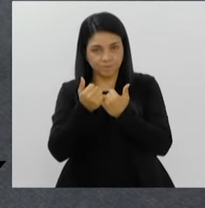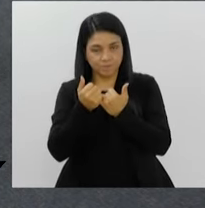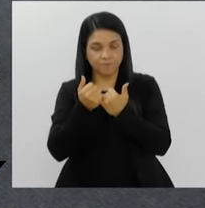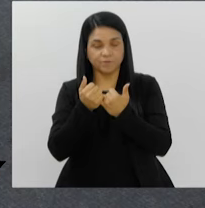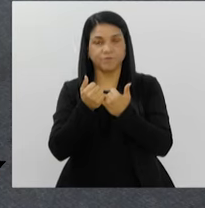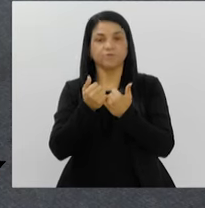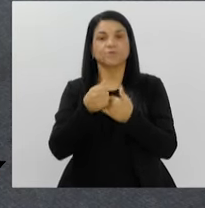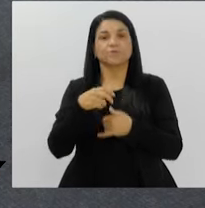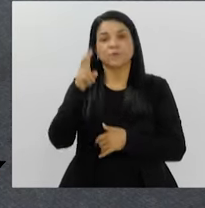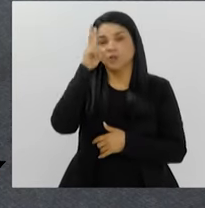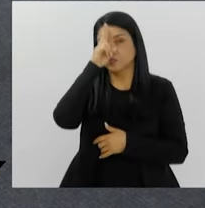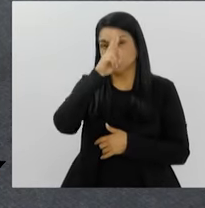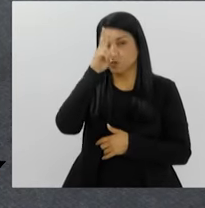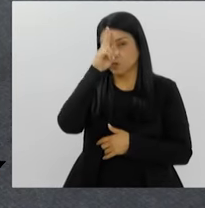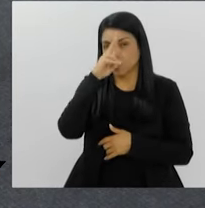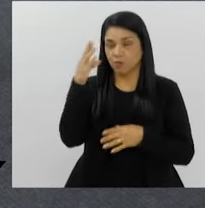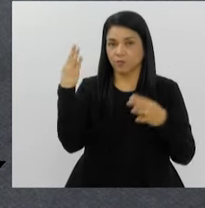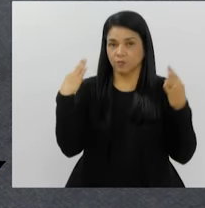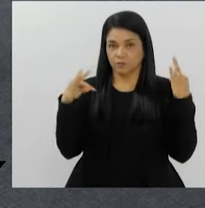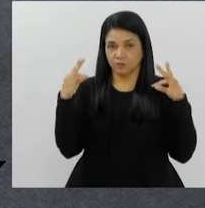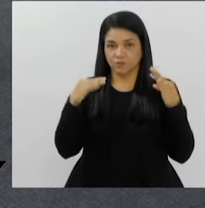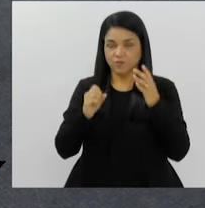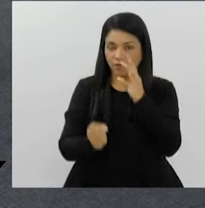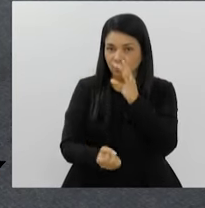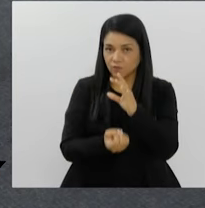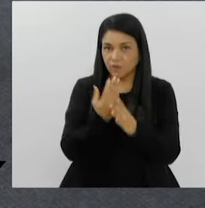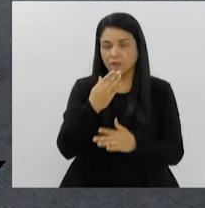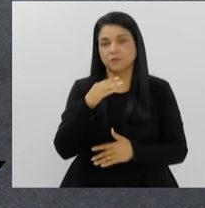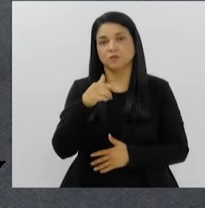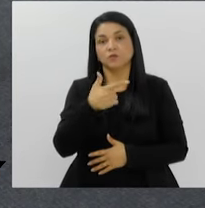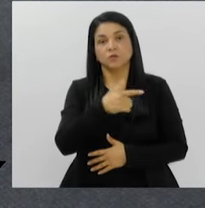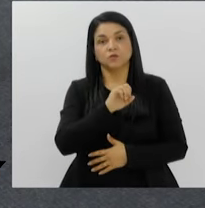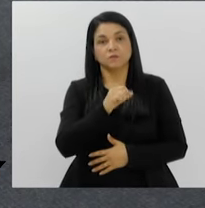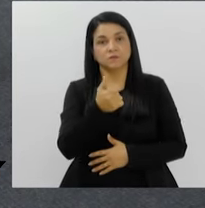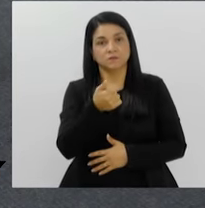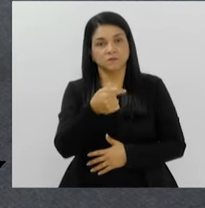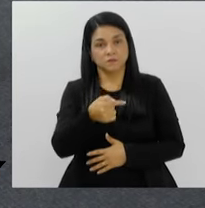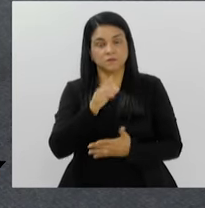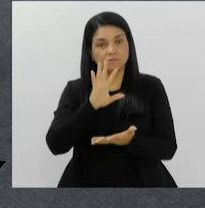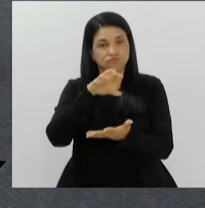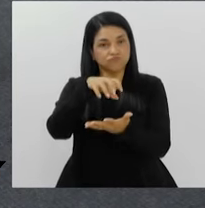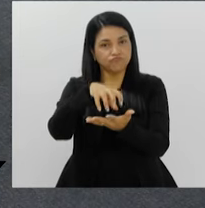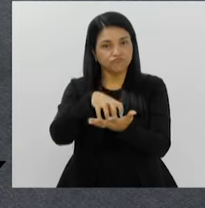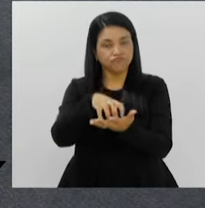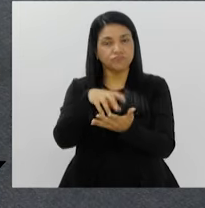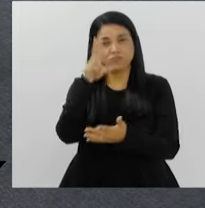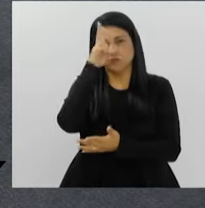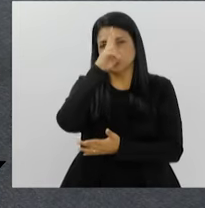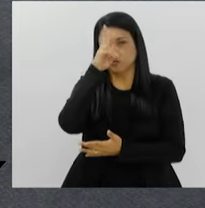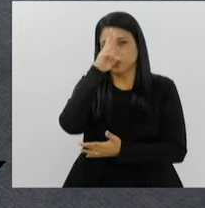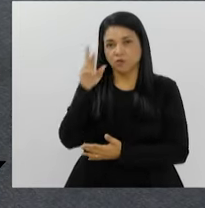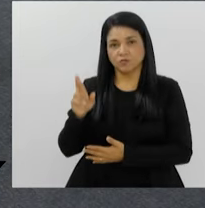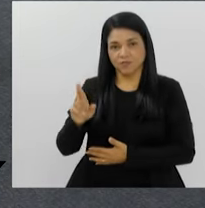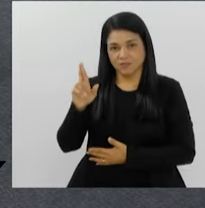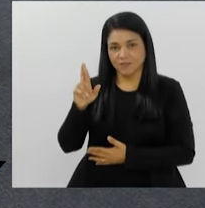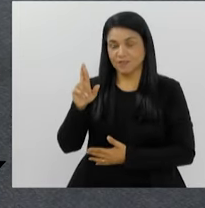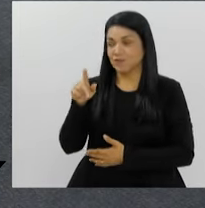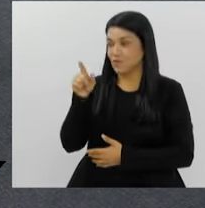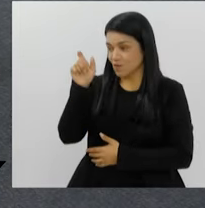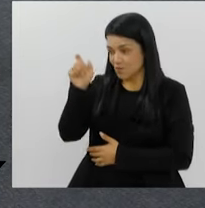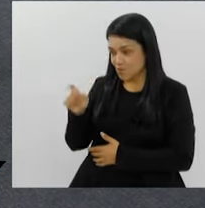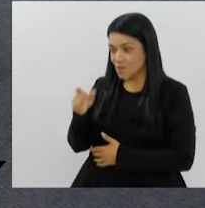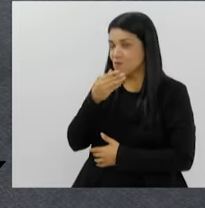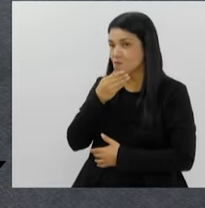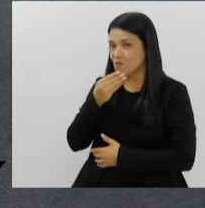A Casa Amarela foi fundada em 2017, no Centro Histórico de Resende, e o fundador está até aqui, veio até aqui hoje,